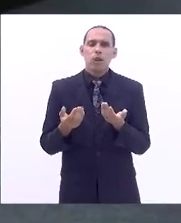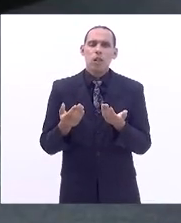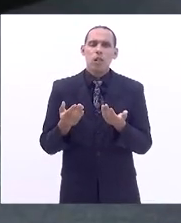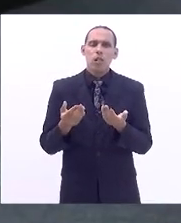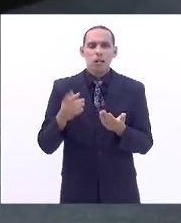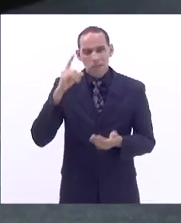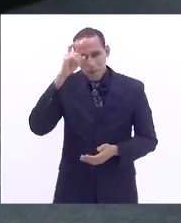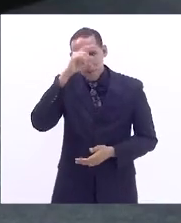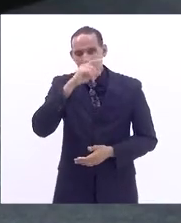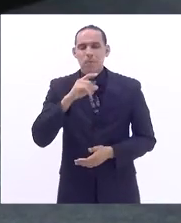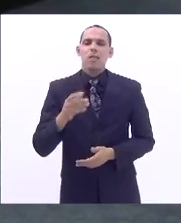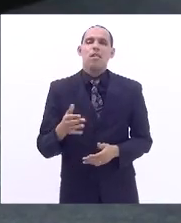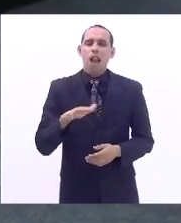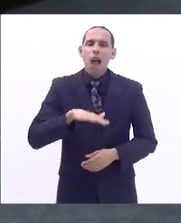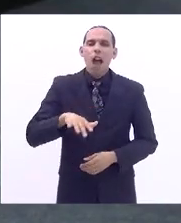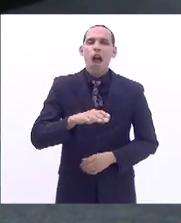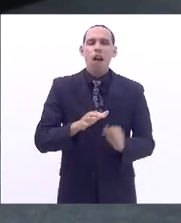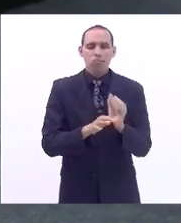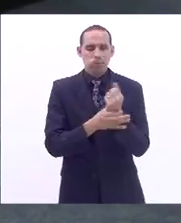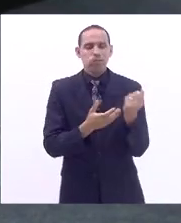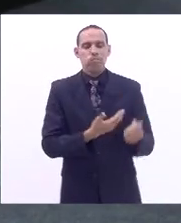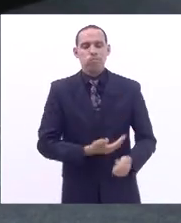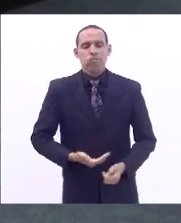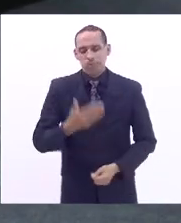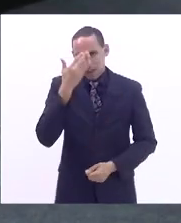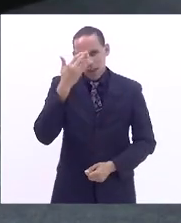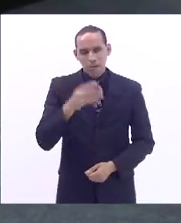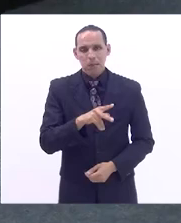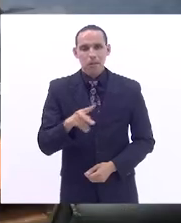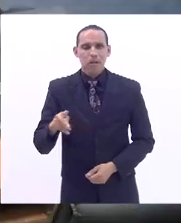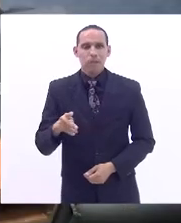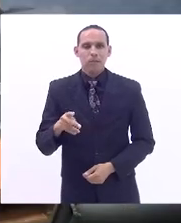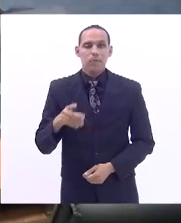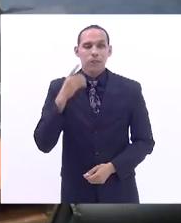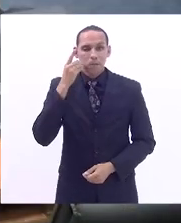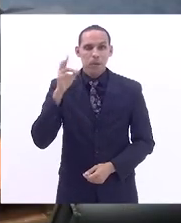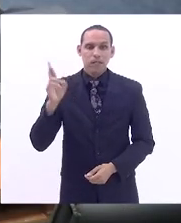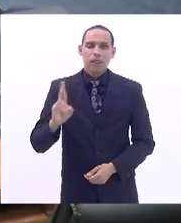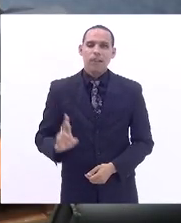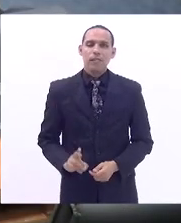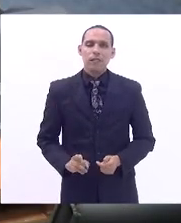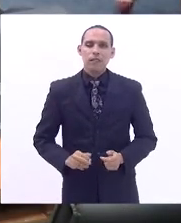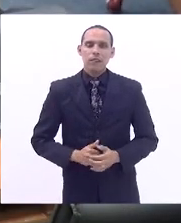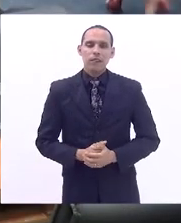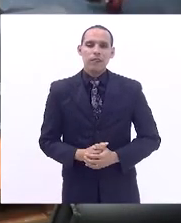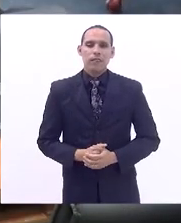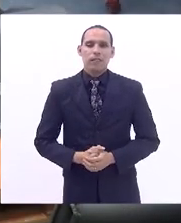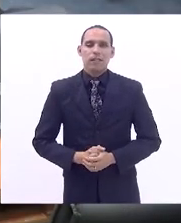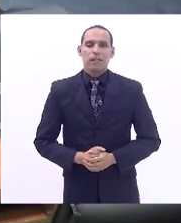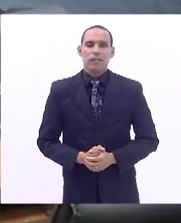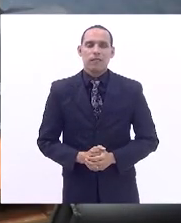segurança pública Então é isso senhor presidente Muito obrigado deputada Renata por favor